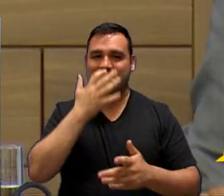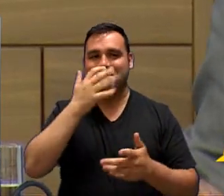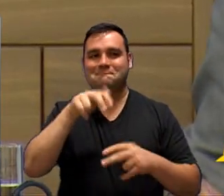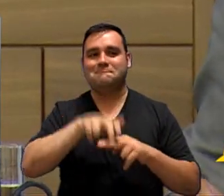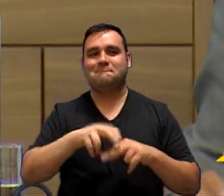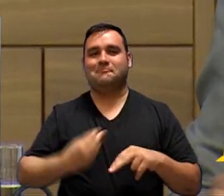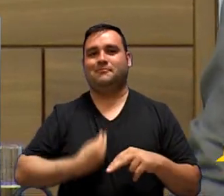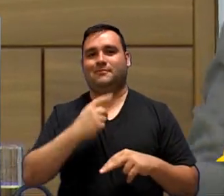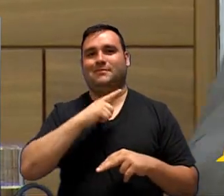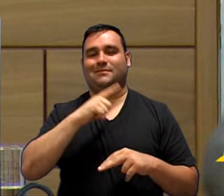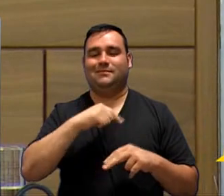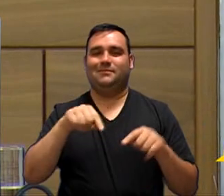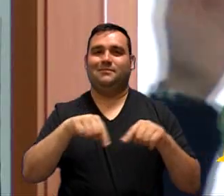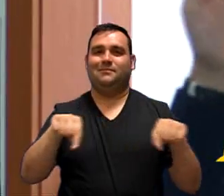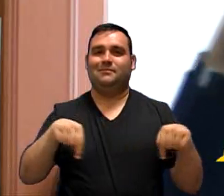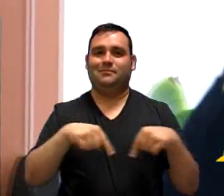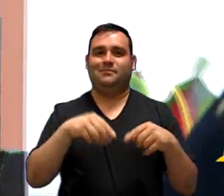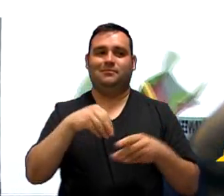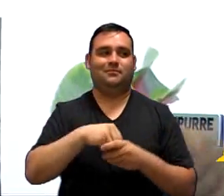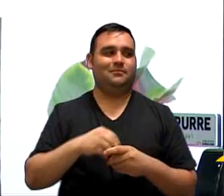solenidade.